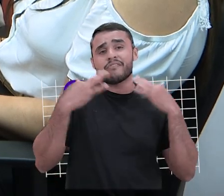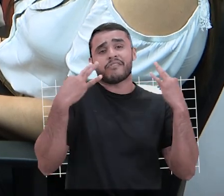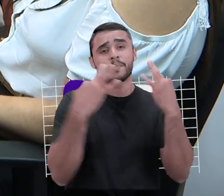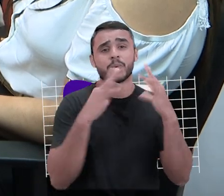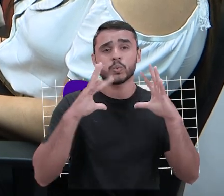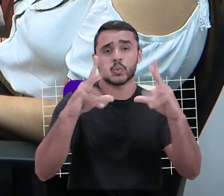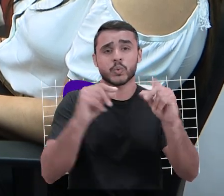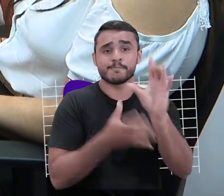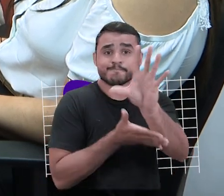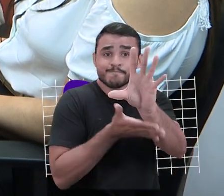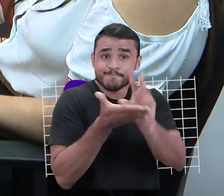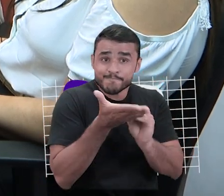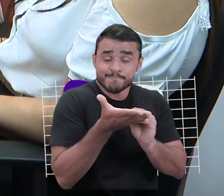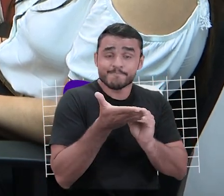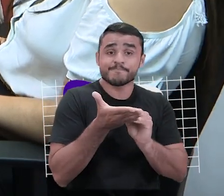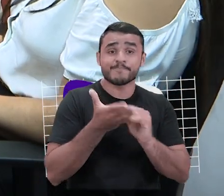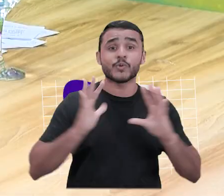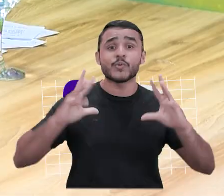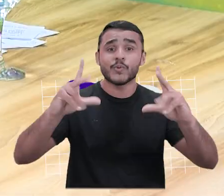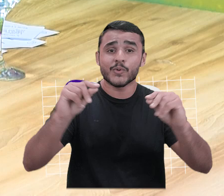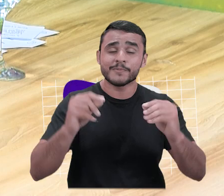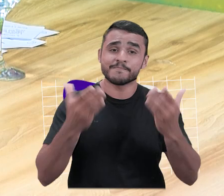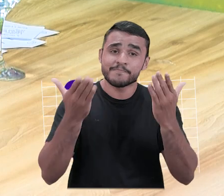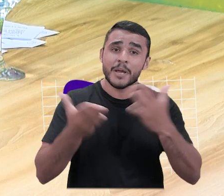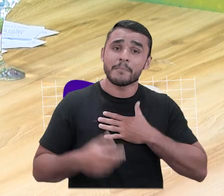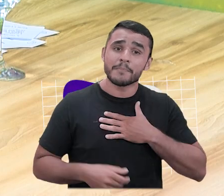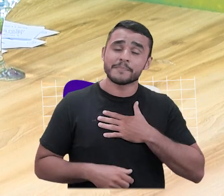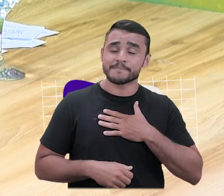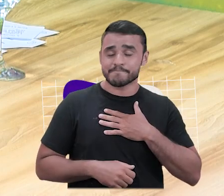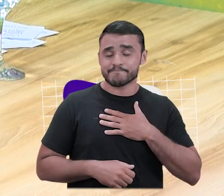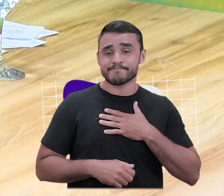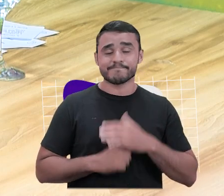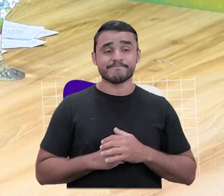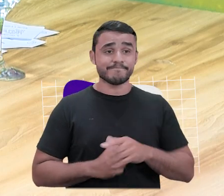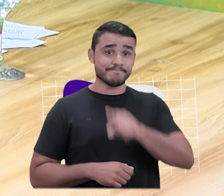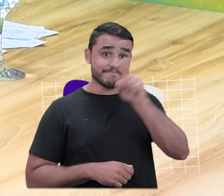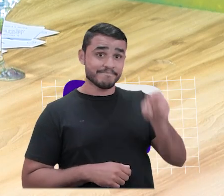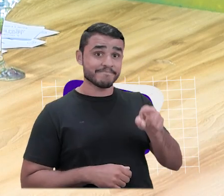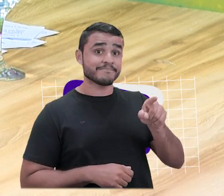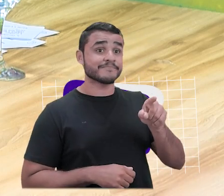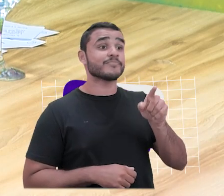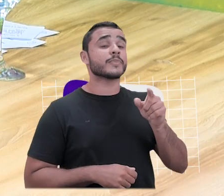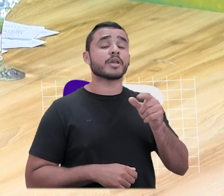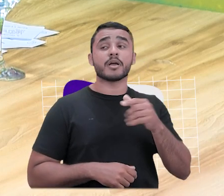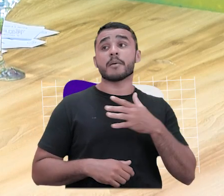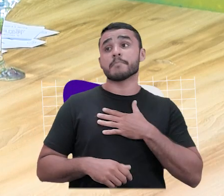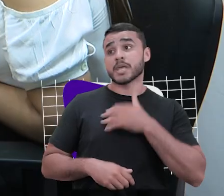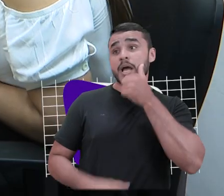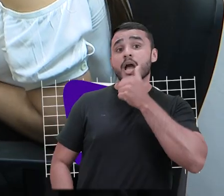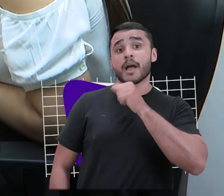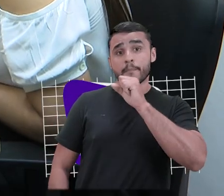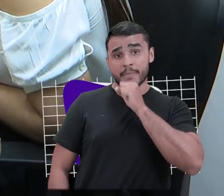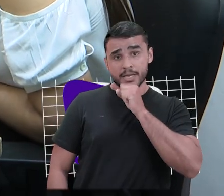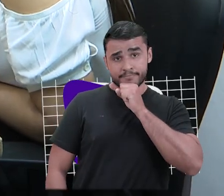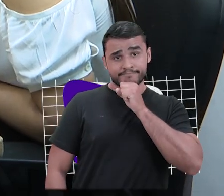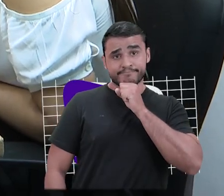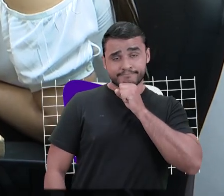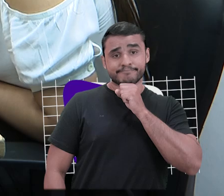com certeza é importantíssimo, mas a minha família é a minha maior inspiração. Quem te inspira, Quem me amiga? inspira é a minha mãe. Tua mãe? Minha mãe Que foi maravilhosa.